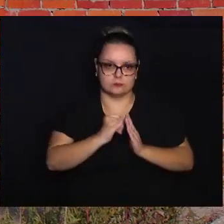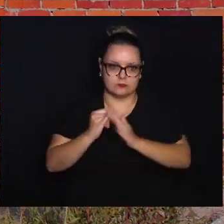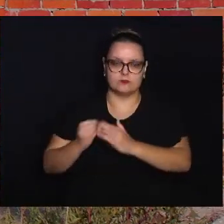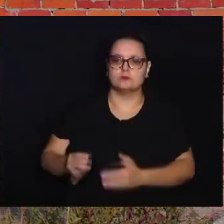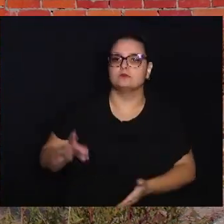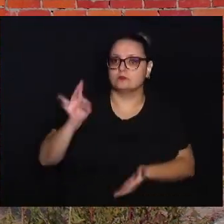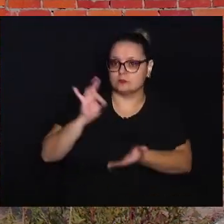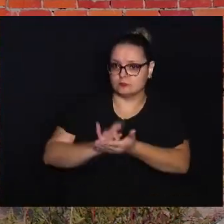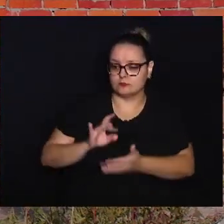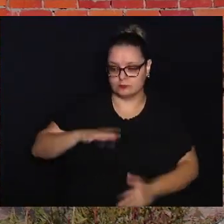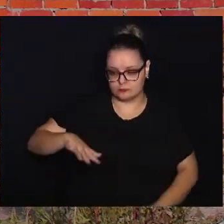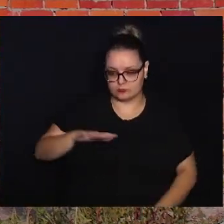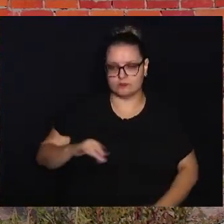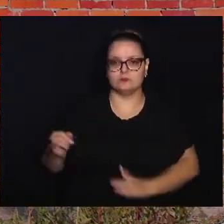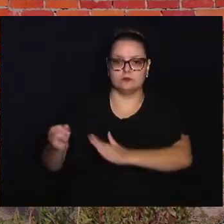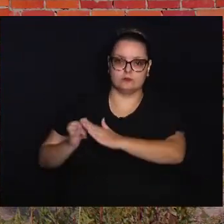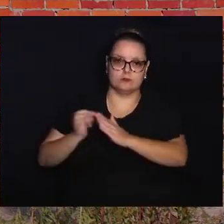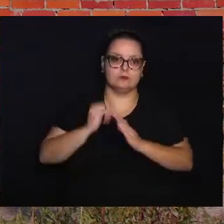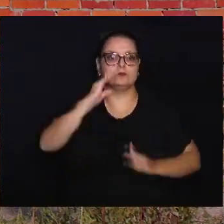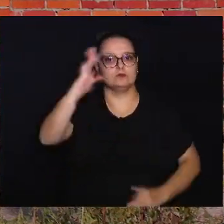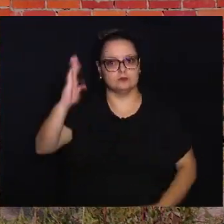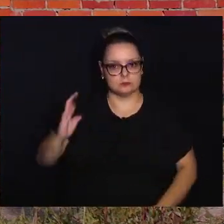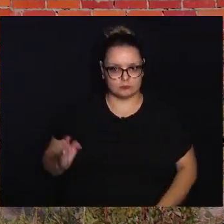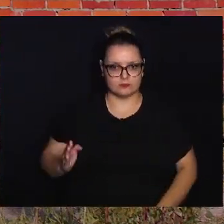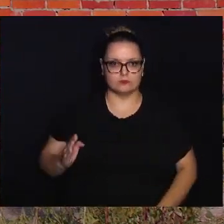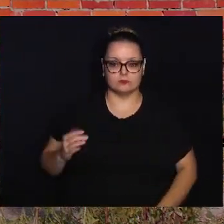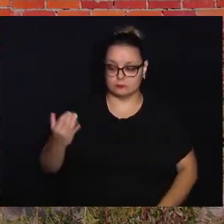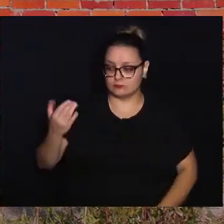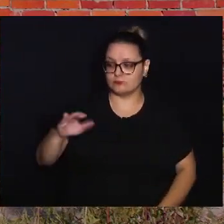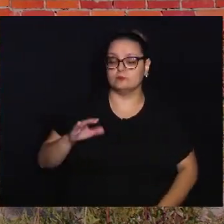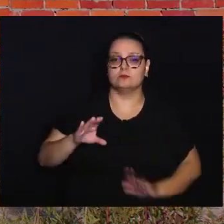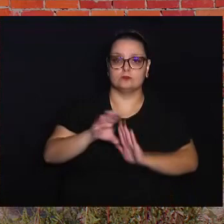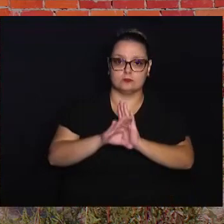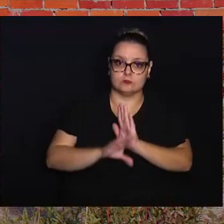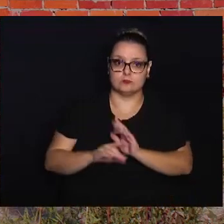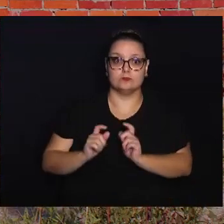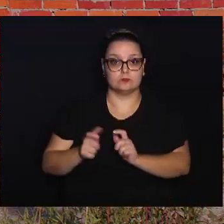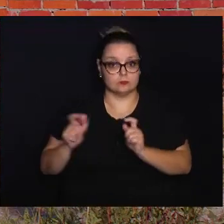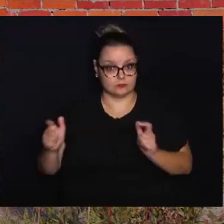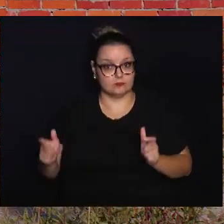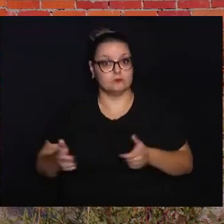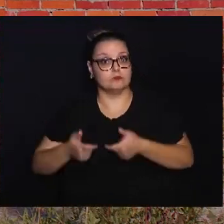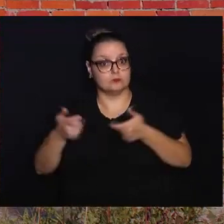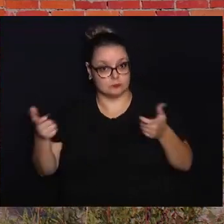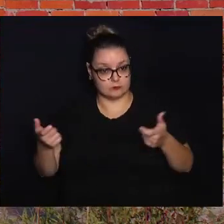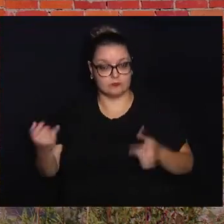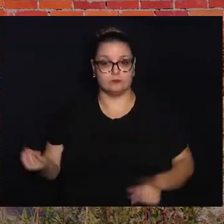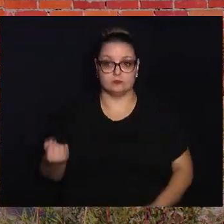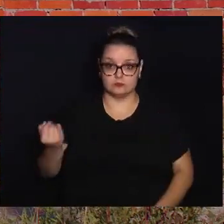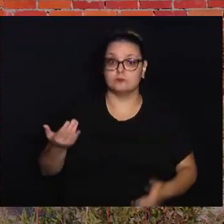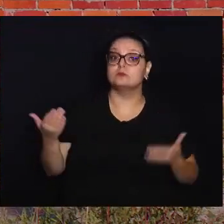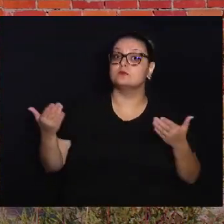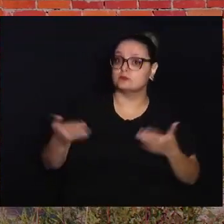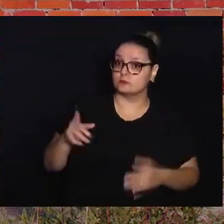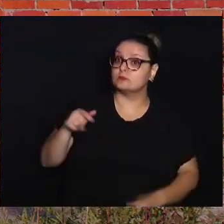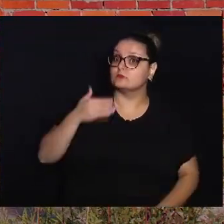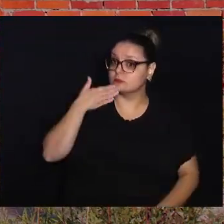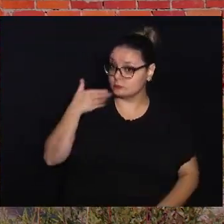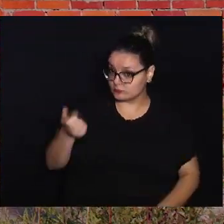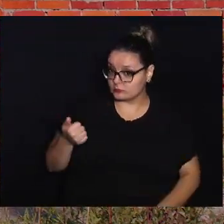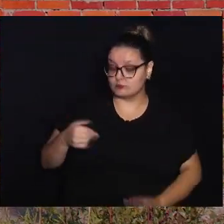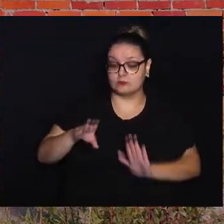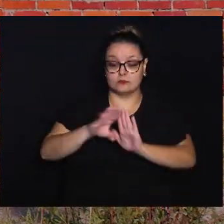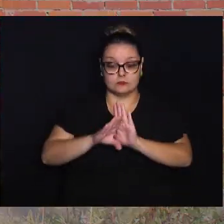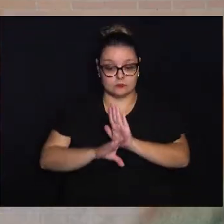e realmente o ramo imobiliário do Brasil, com o lançamento desses programas, ele cresceu consideravelmente. E hoje ele